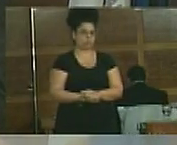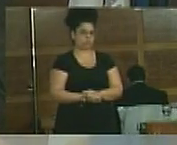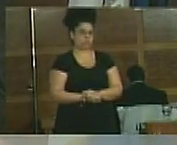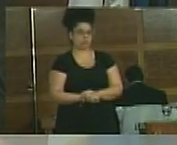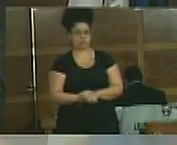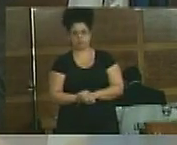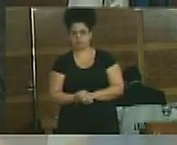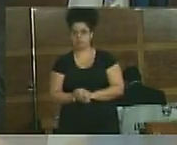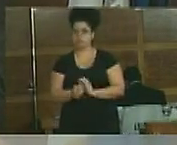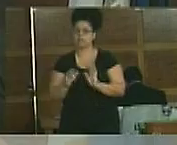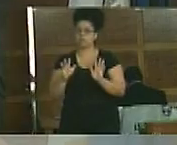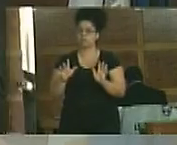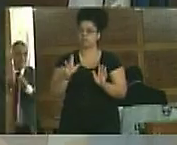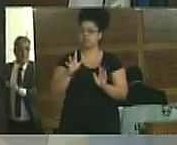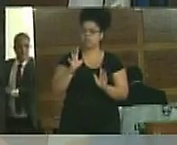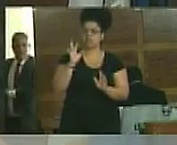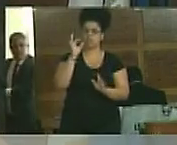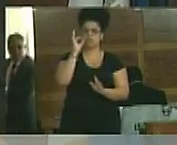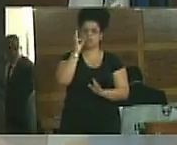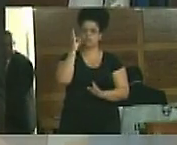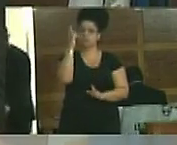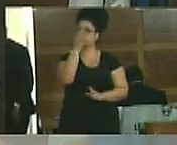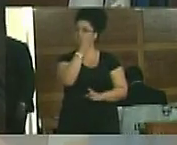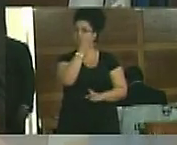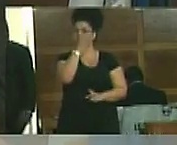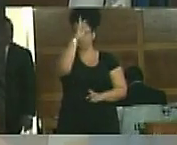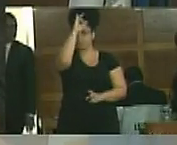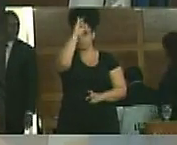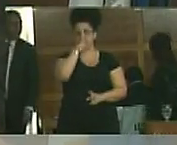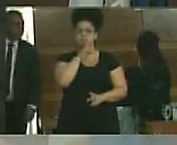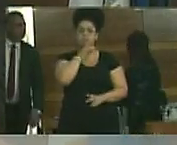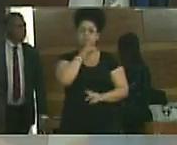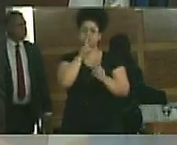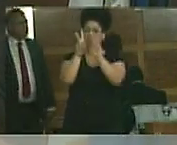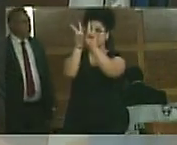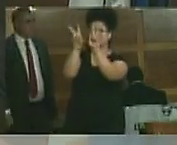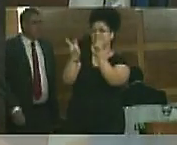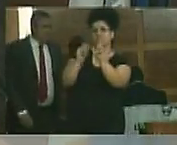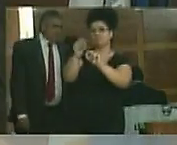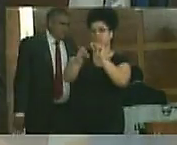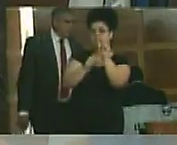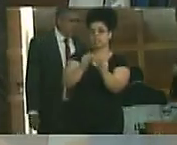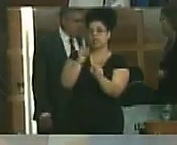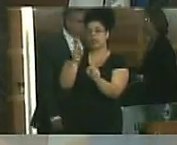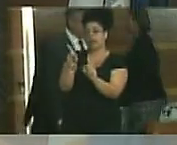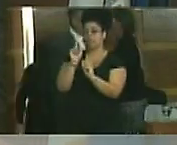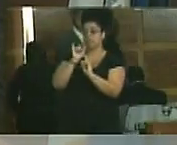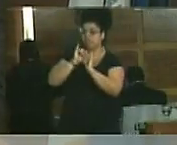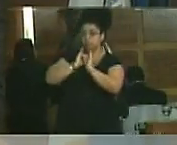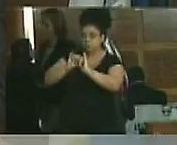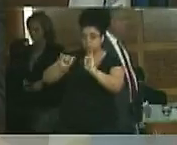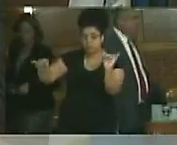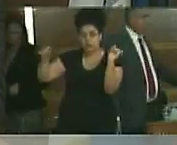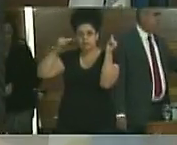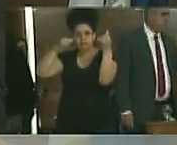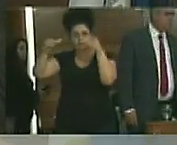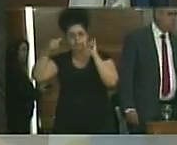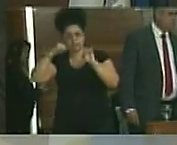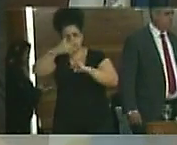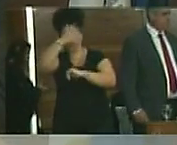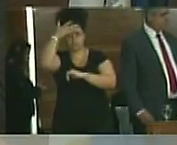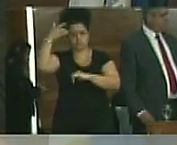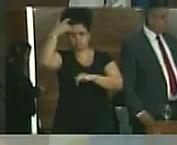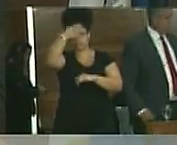de prevenção ao suicídio. Parece brincadeira, é uma questão que muitos, então